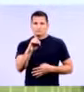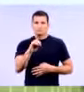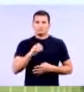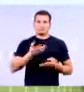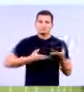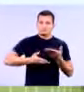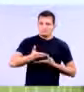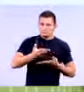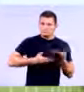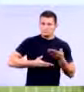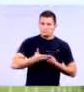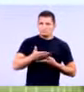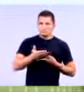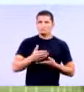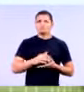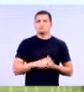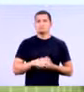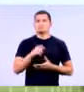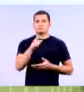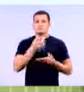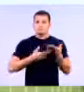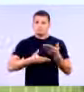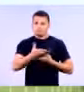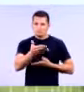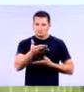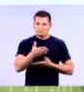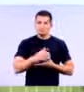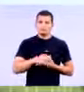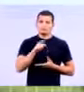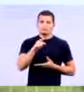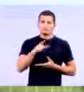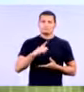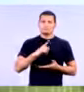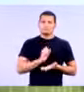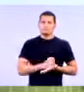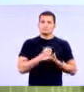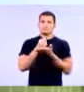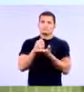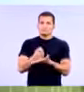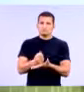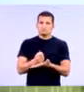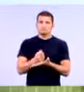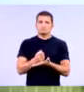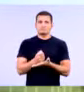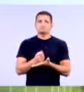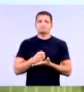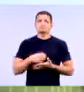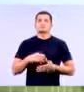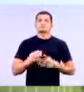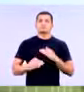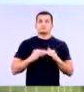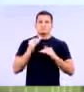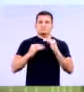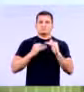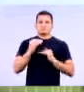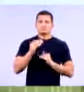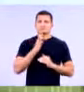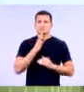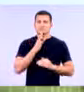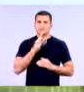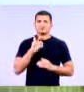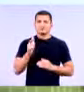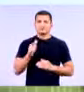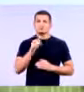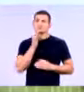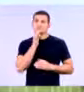à cooperação. Quando você interage, você se predispõe a cooperar na construção do conhecimento do outro. Um exemplo disso é o próprio